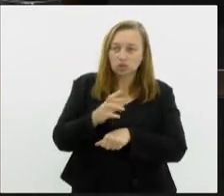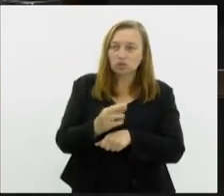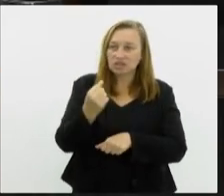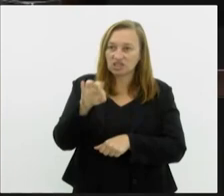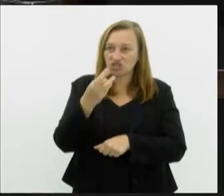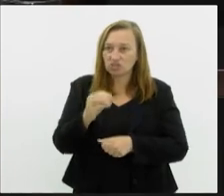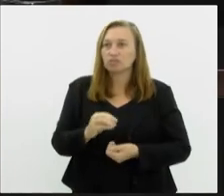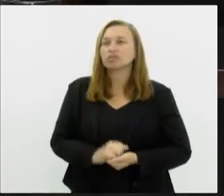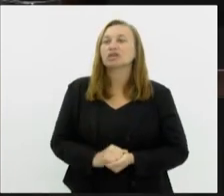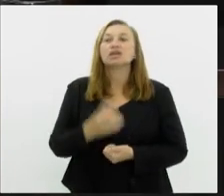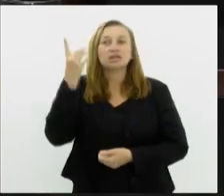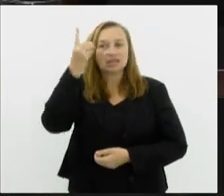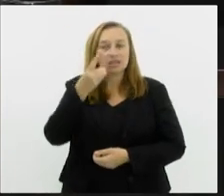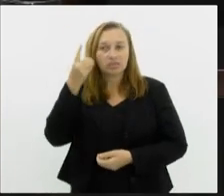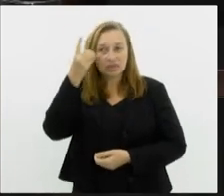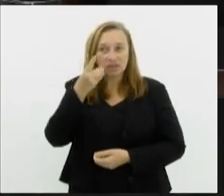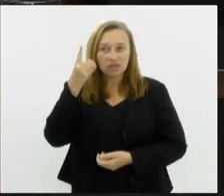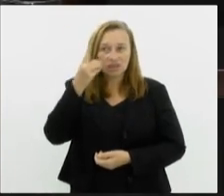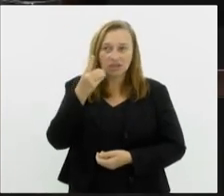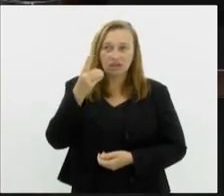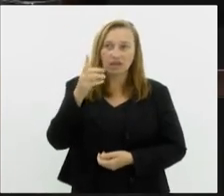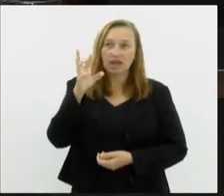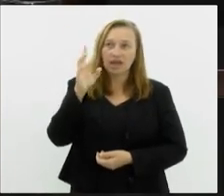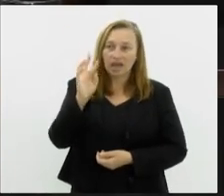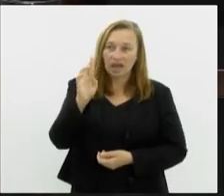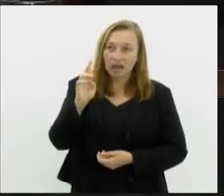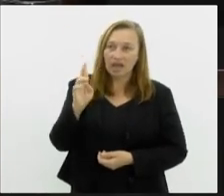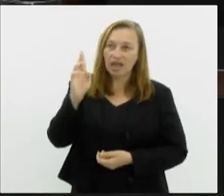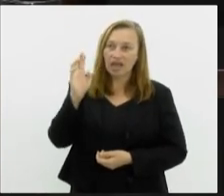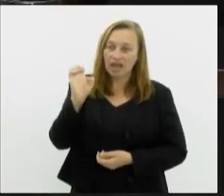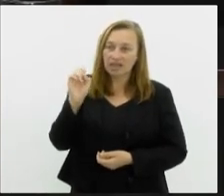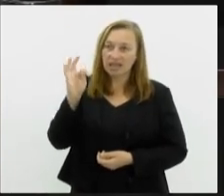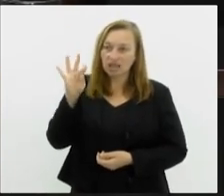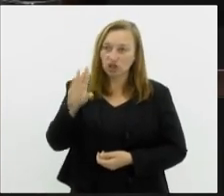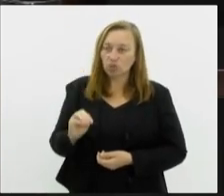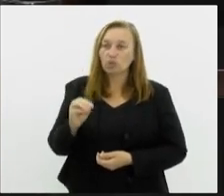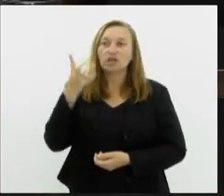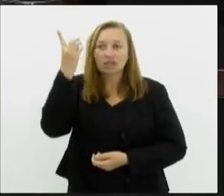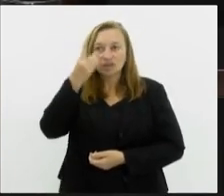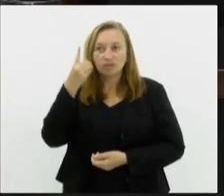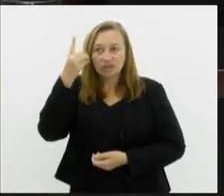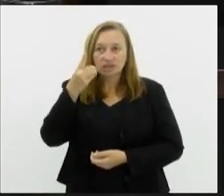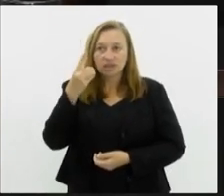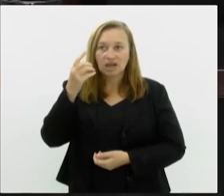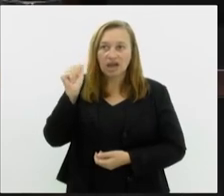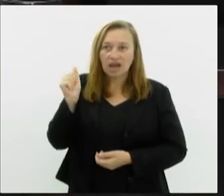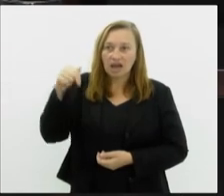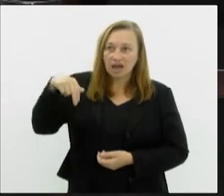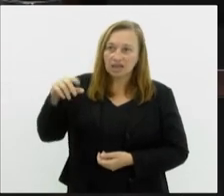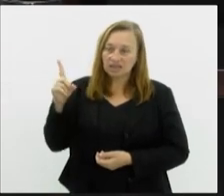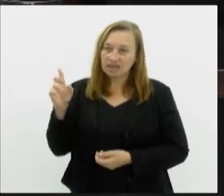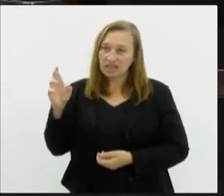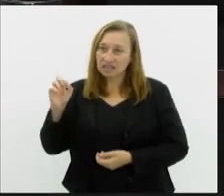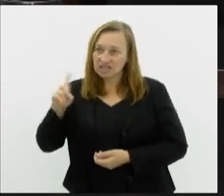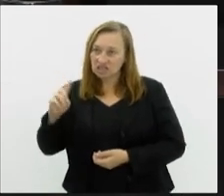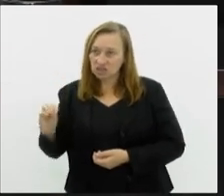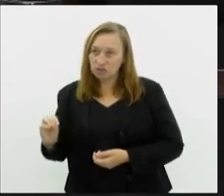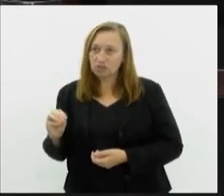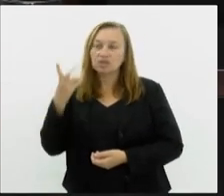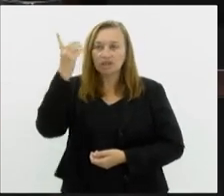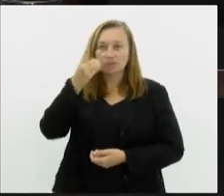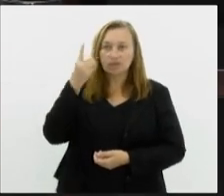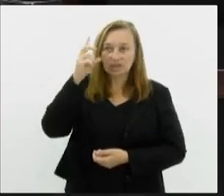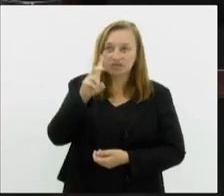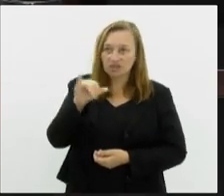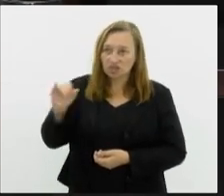Serginho. Deputado Renato Miranda. Deputado Andrezinho Siciliano. Deputado